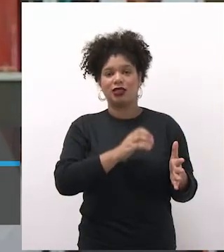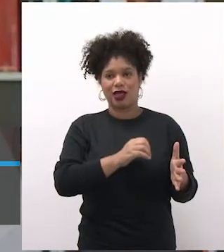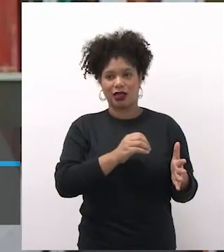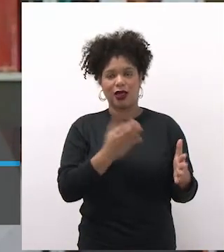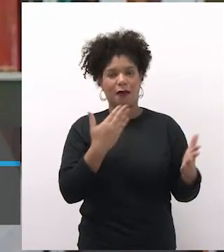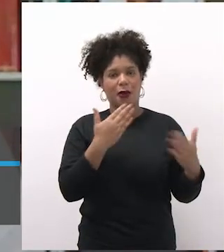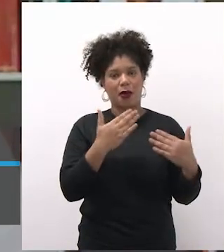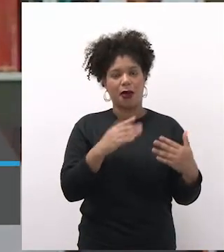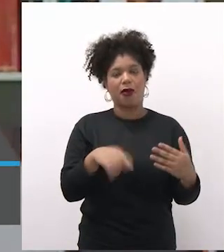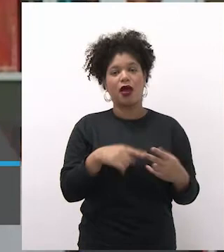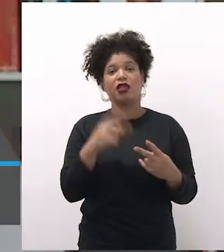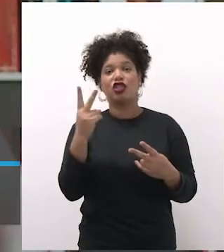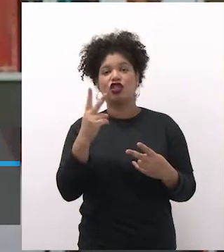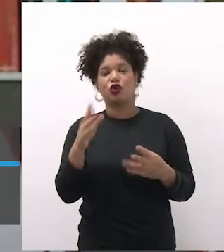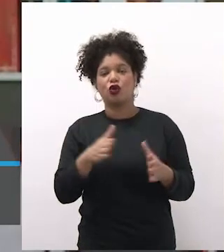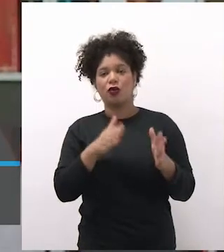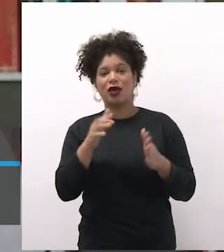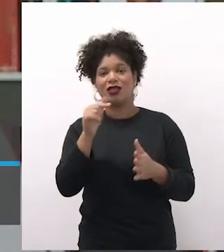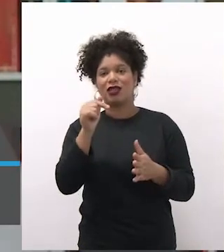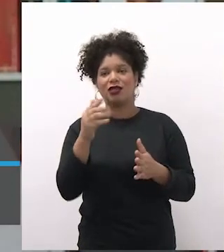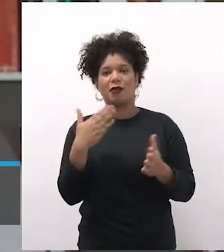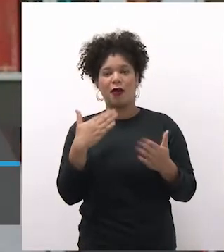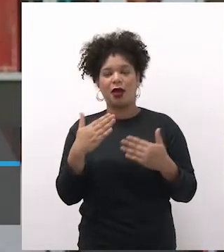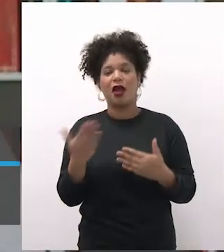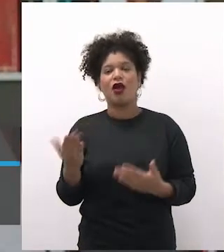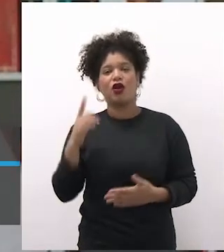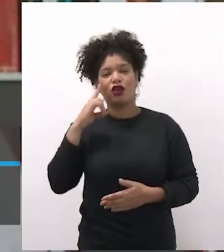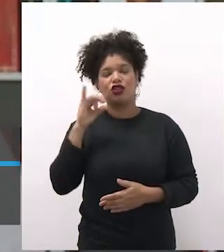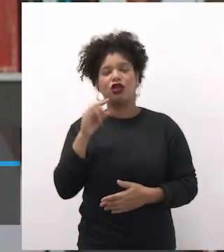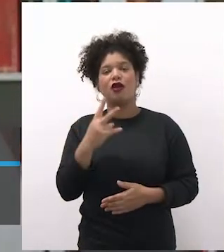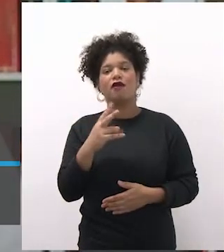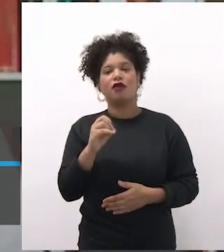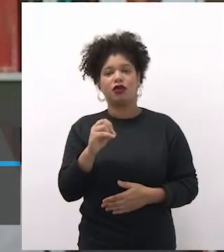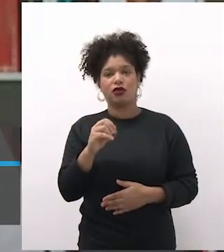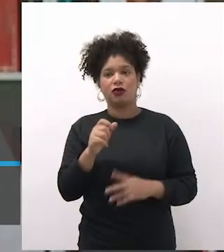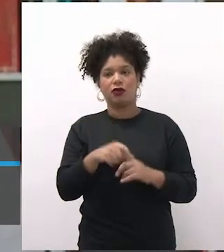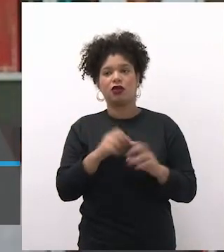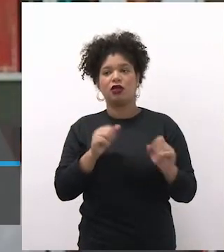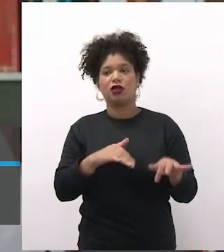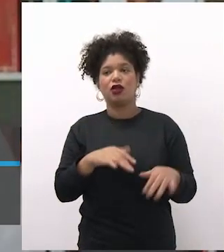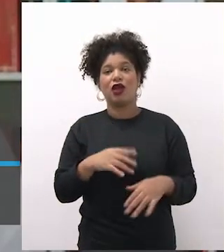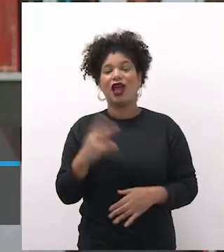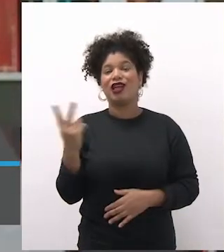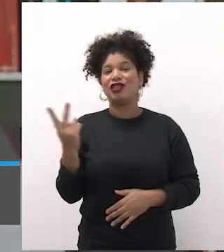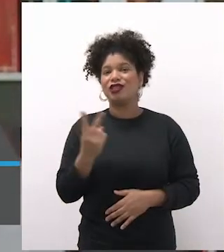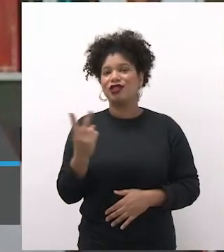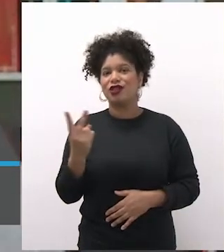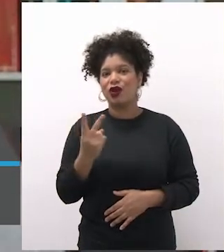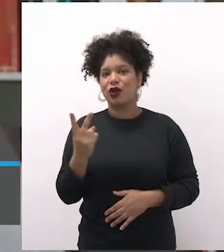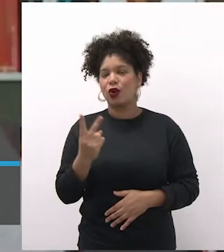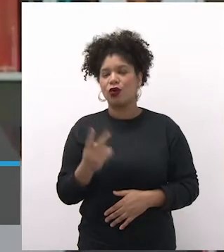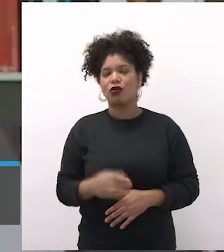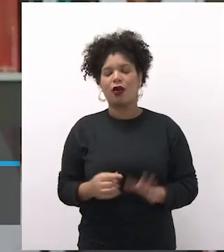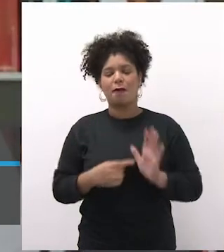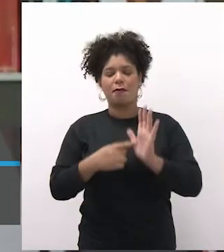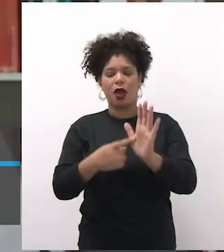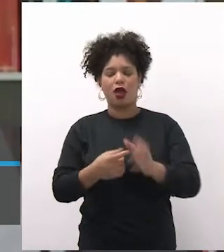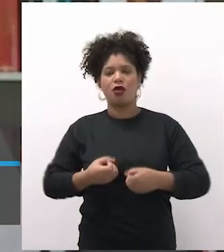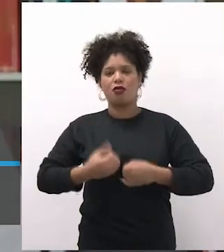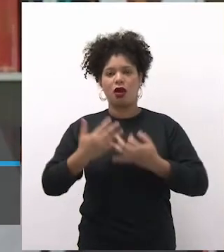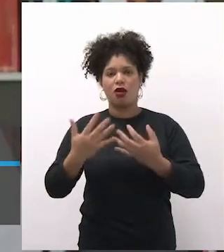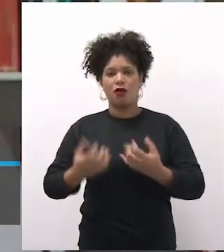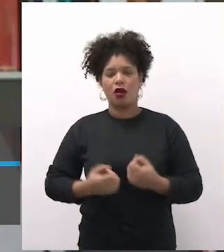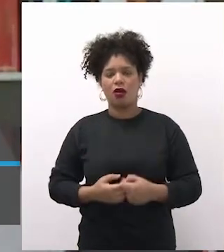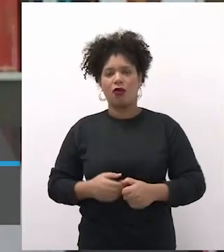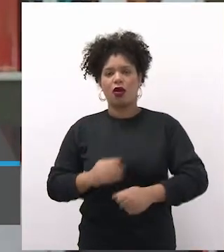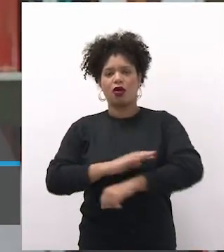temporada, 7 bate-papos. A gente agora, no dia 20 de setembro, ele vai para o segundo sarau antirracista, super interessante, inclusive convidou